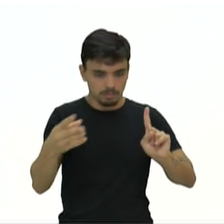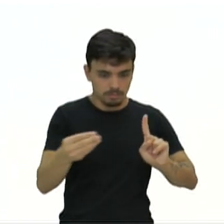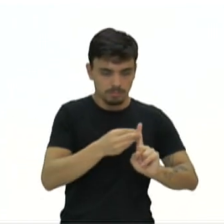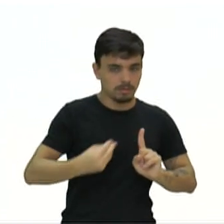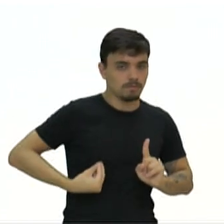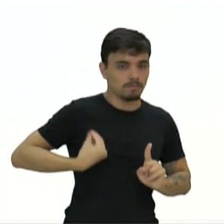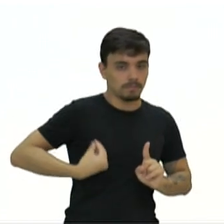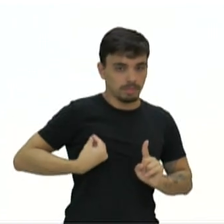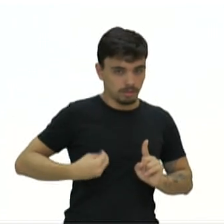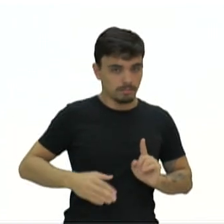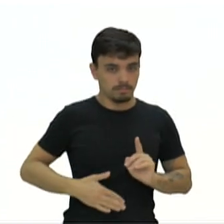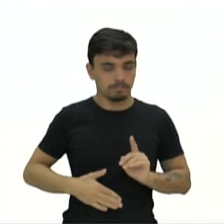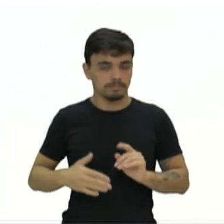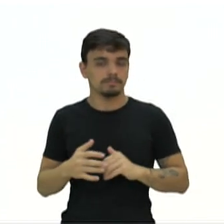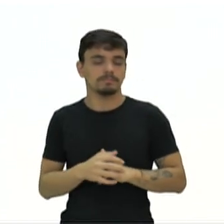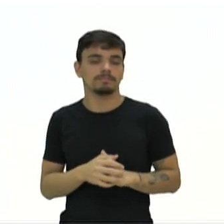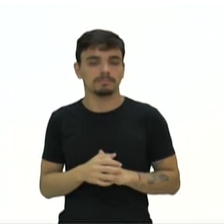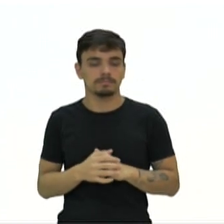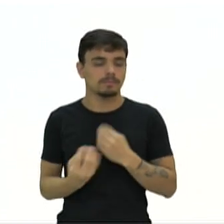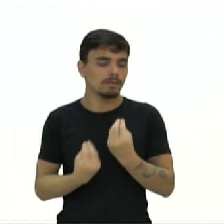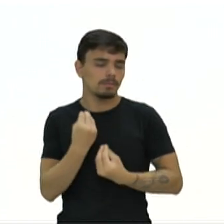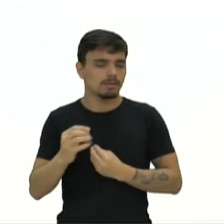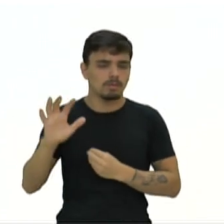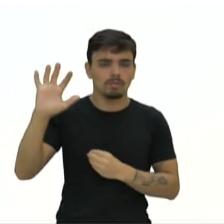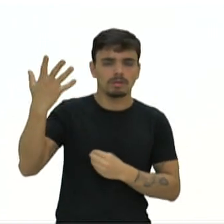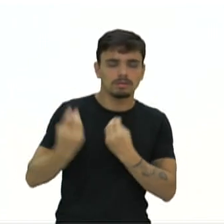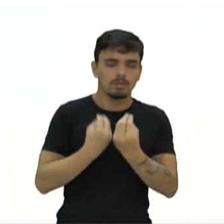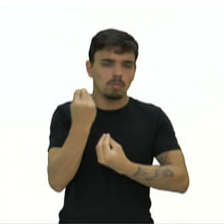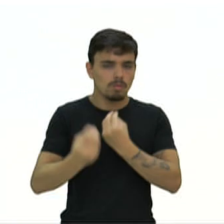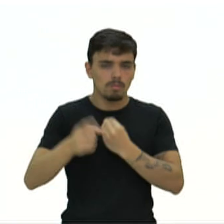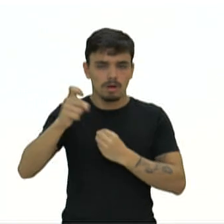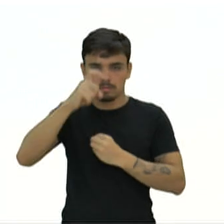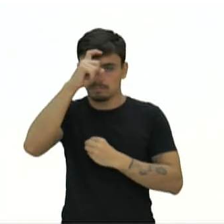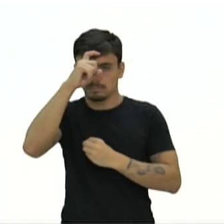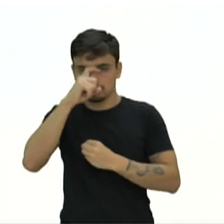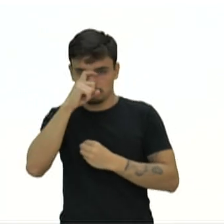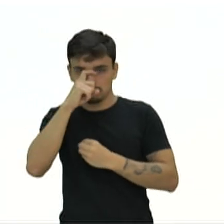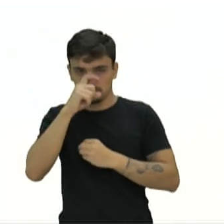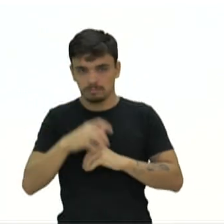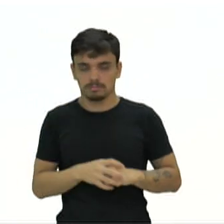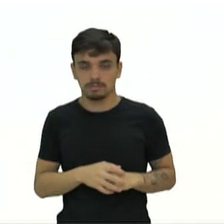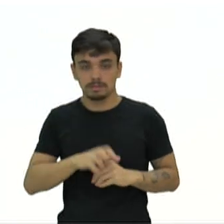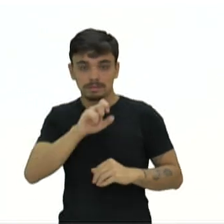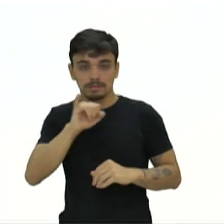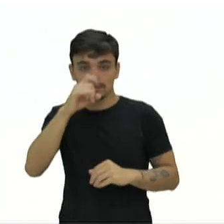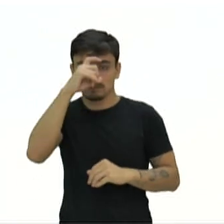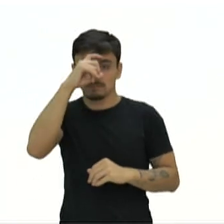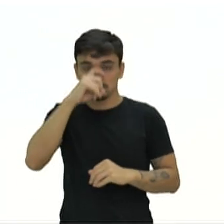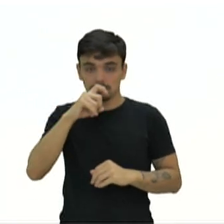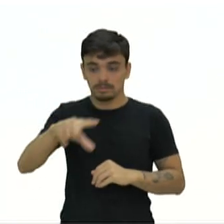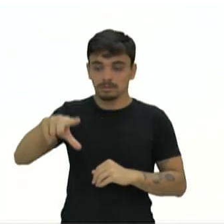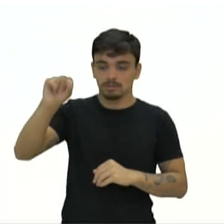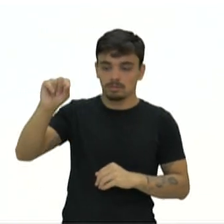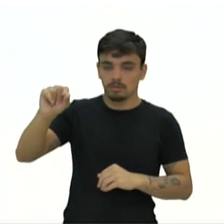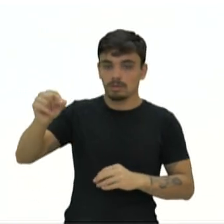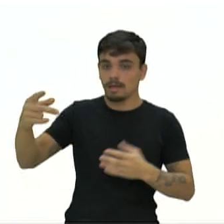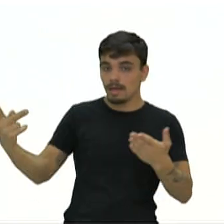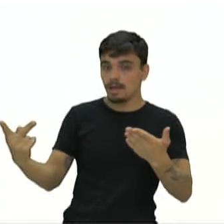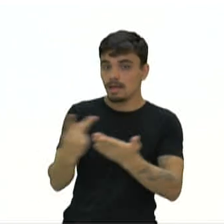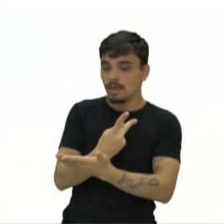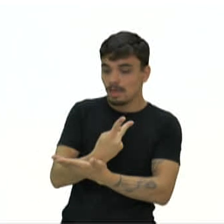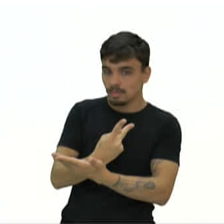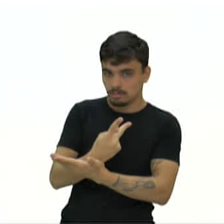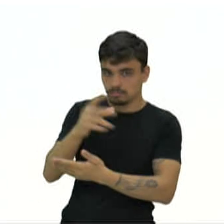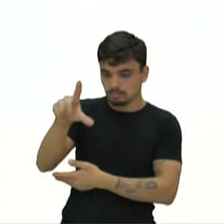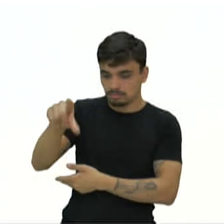não ocorra, acontecerá a menstruação. Sobre a menstruação, marque a alternativa incorreta agora.